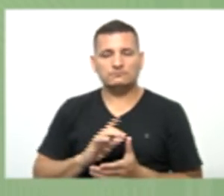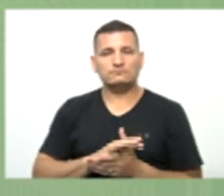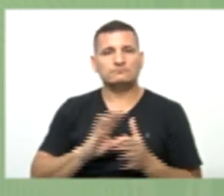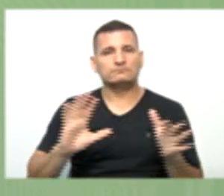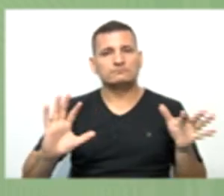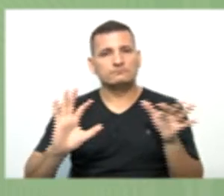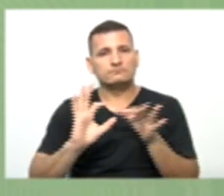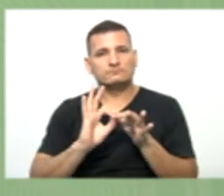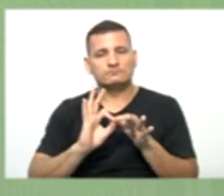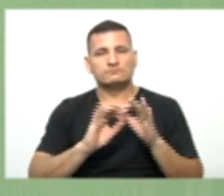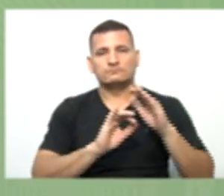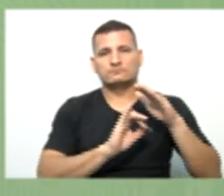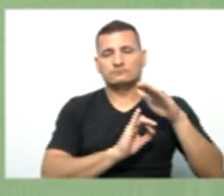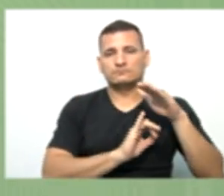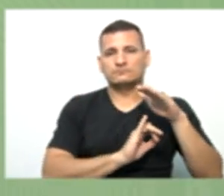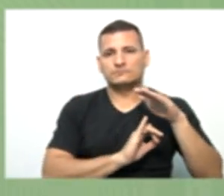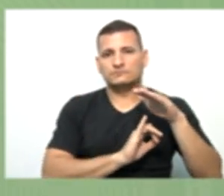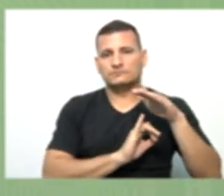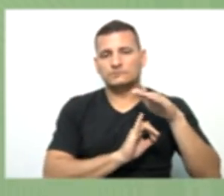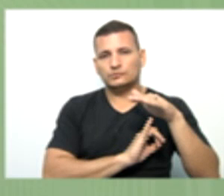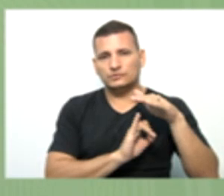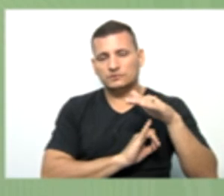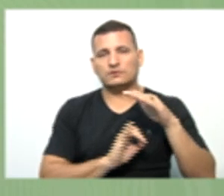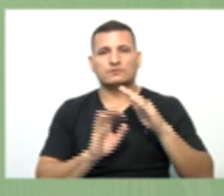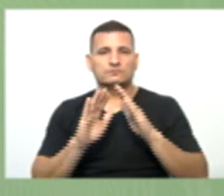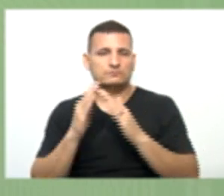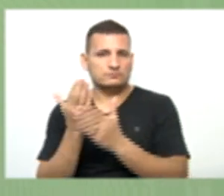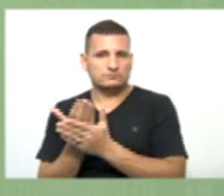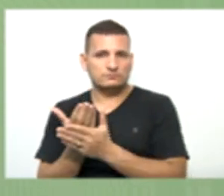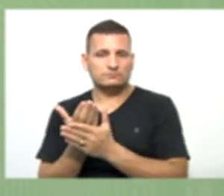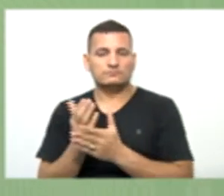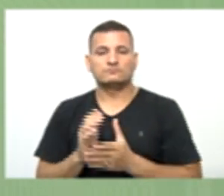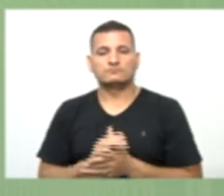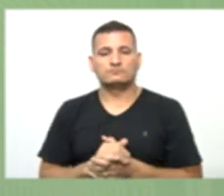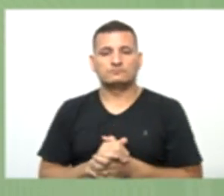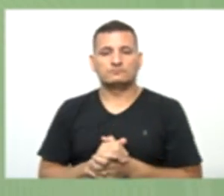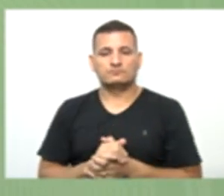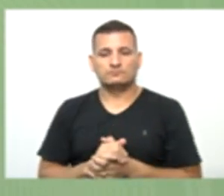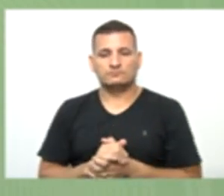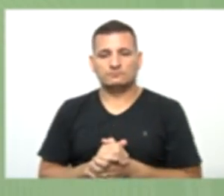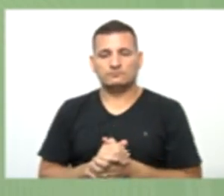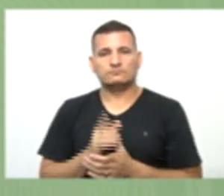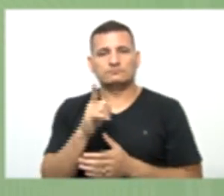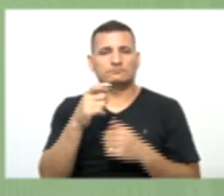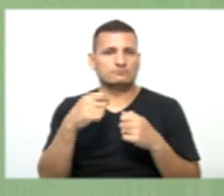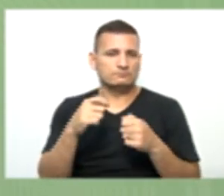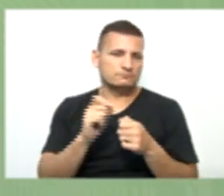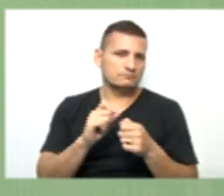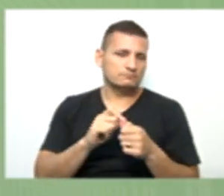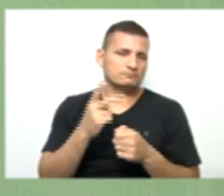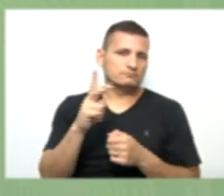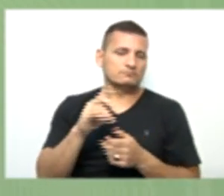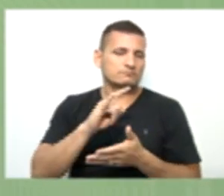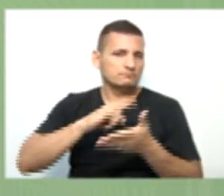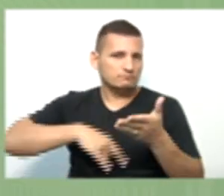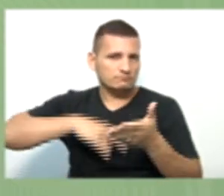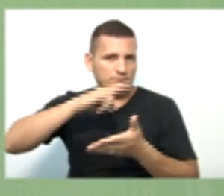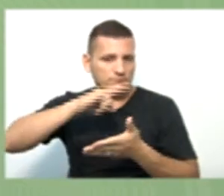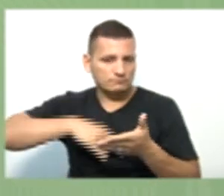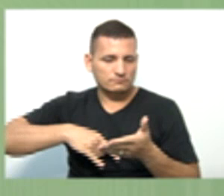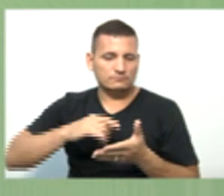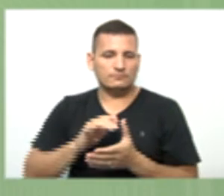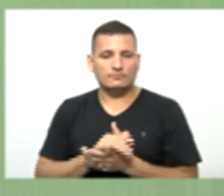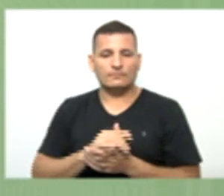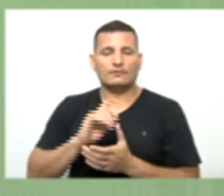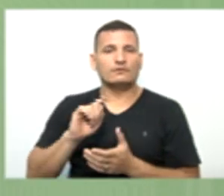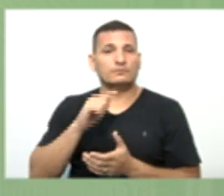né, verificar vaga. Aí você precisa então preparar sua documentação, depois